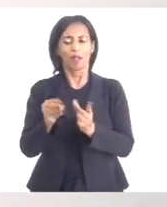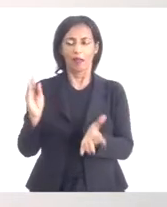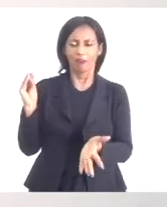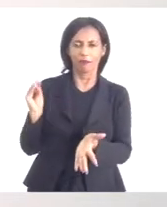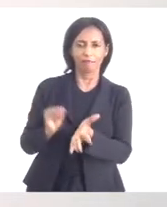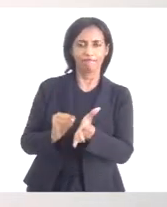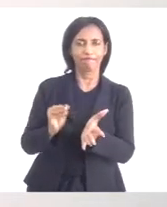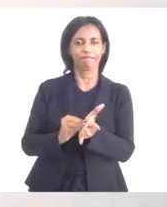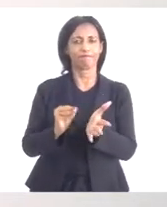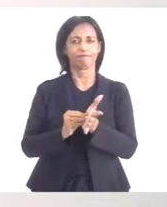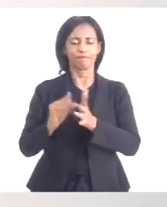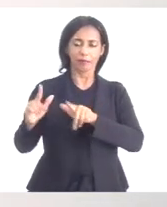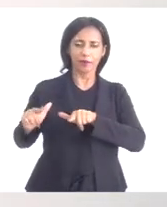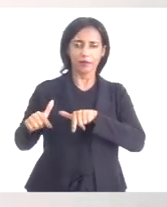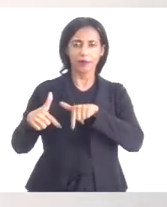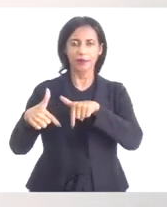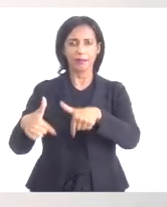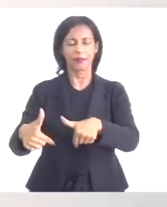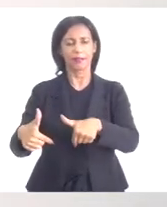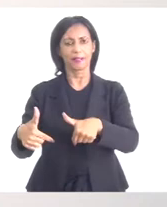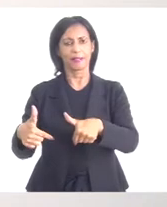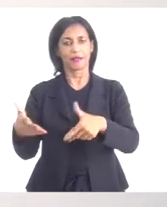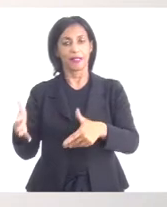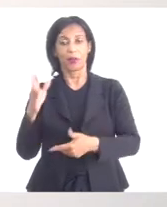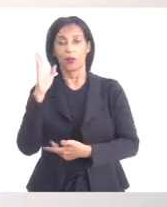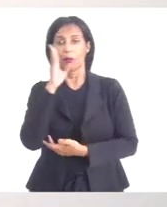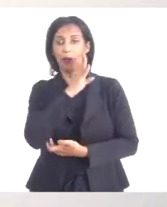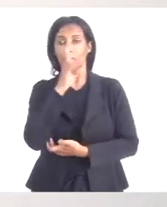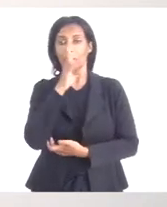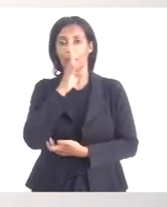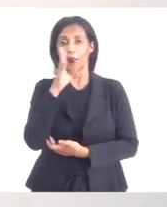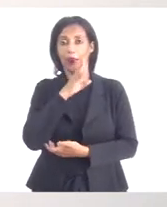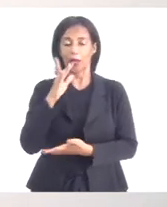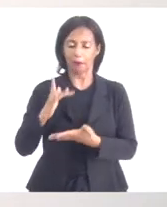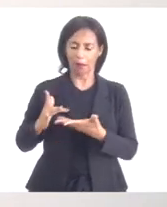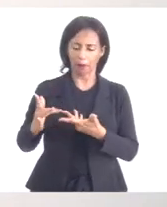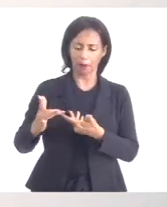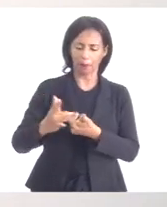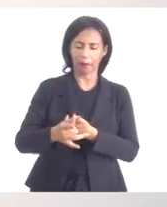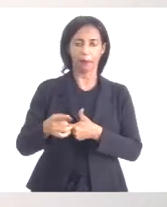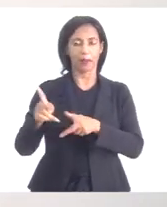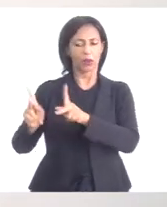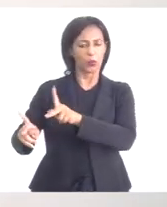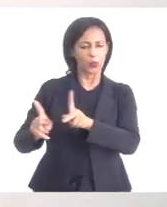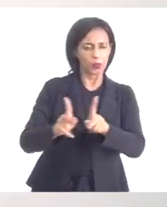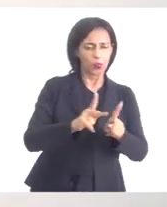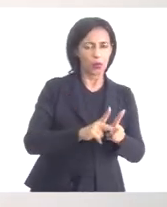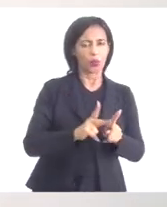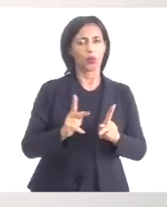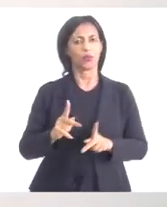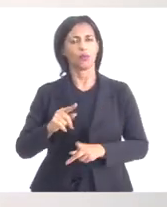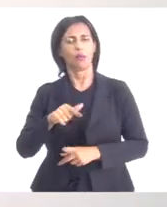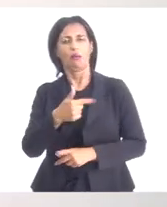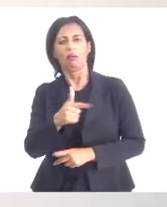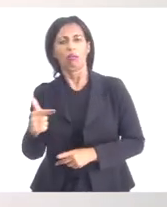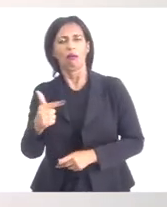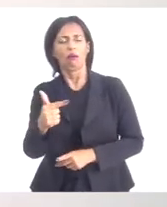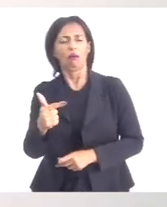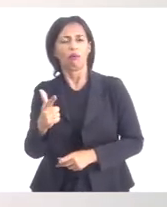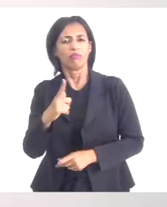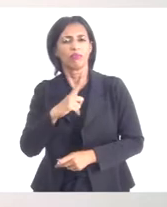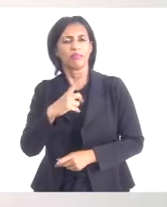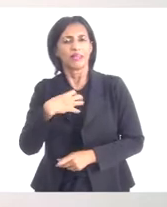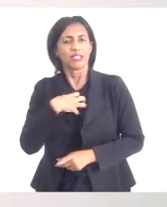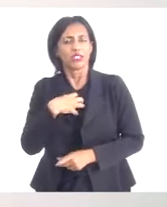insuficiência das ações ditas emergenciais para que o nosso povo não pudesse passar fome